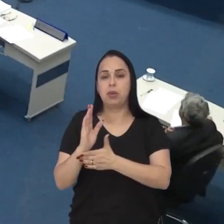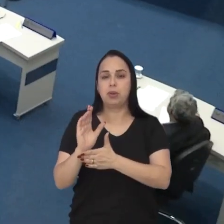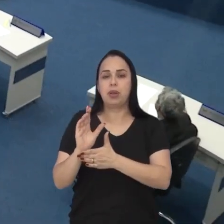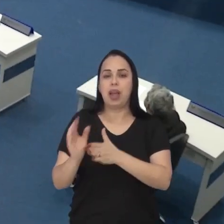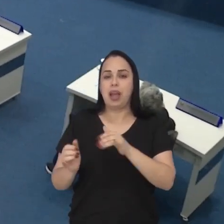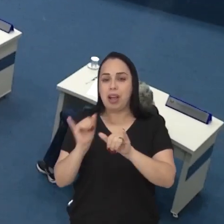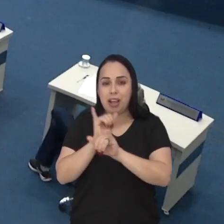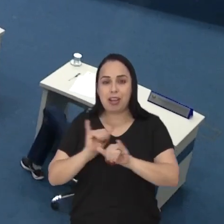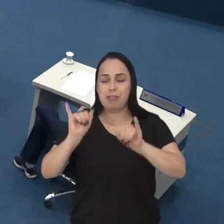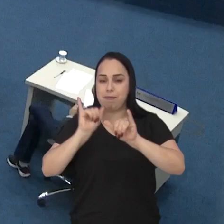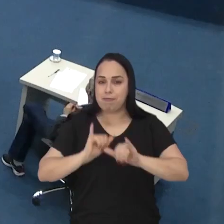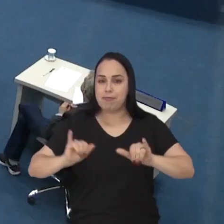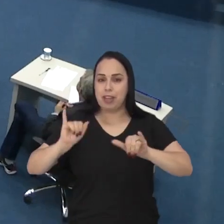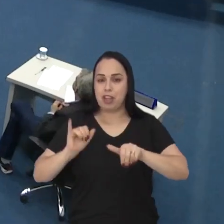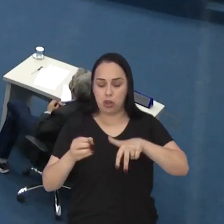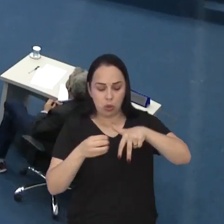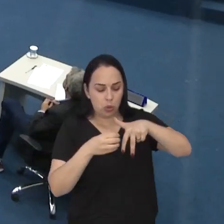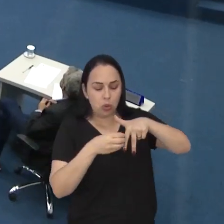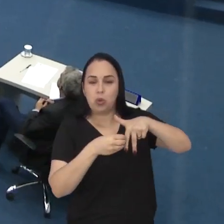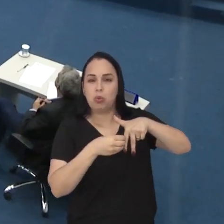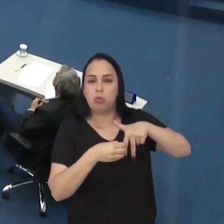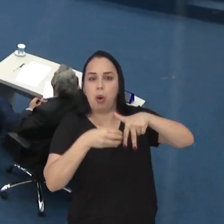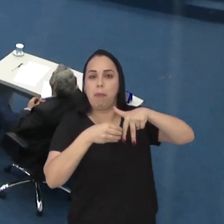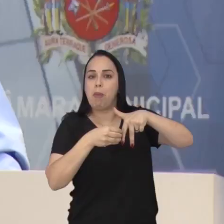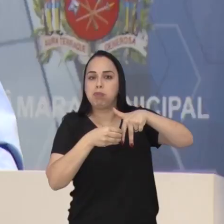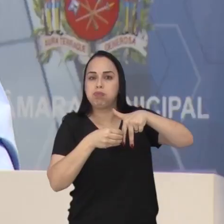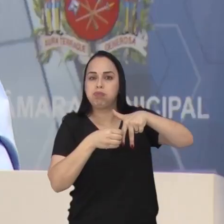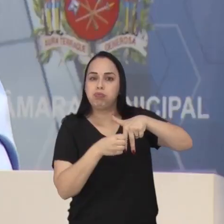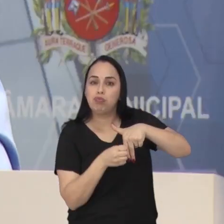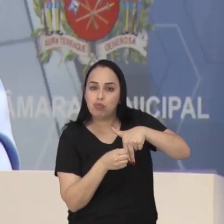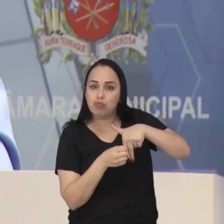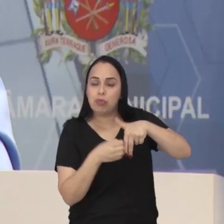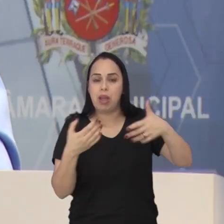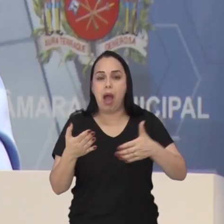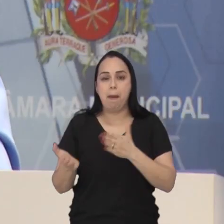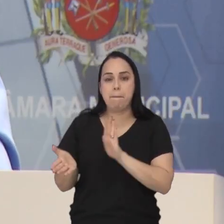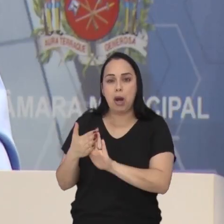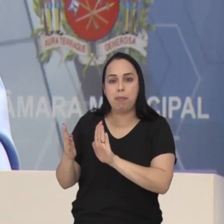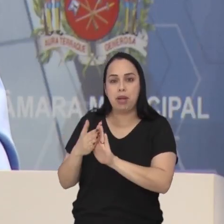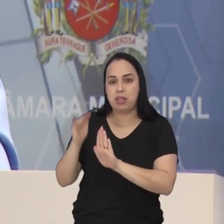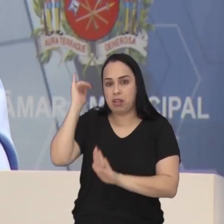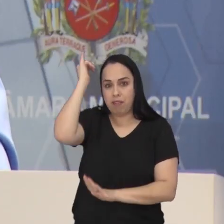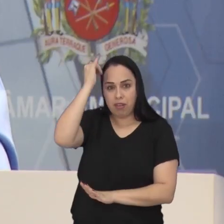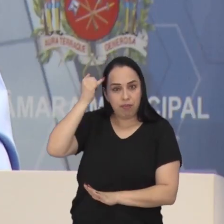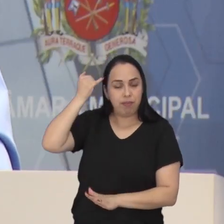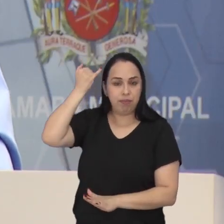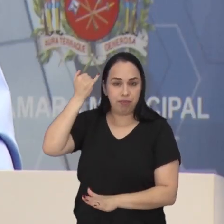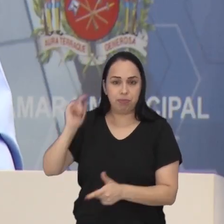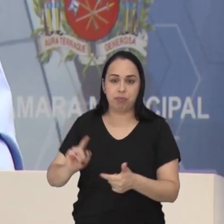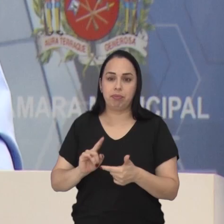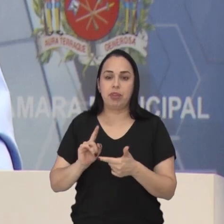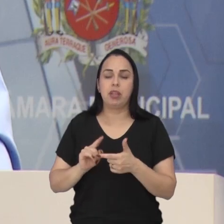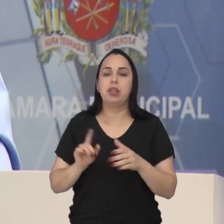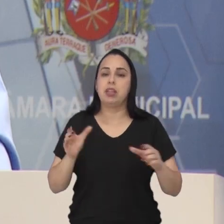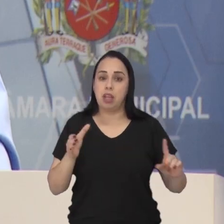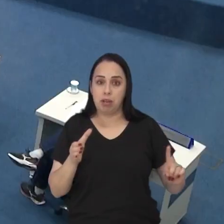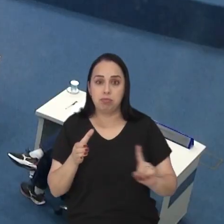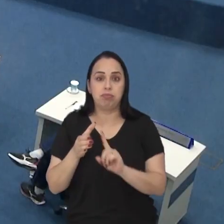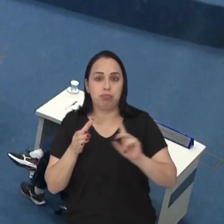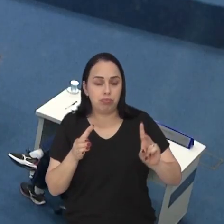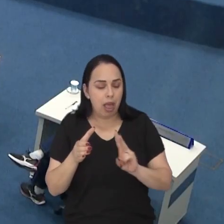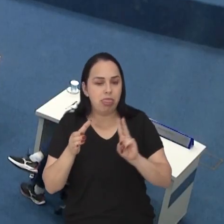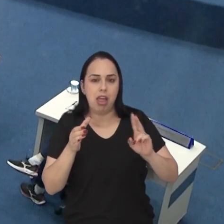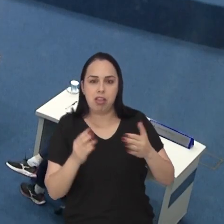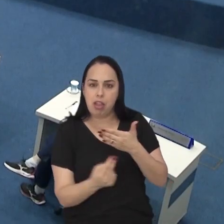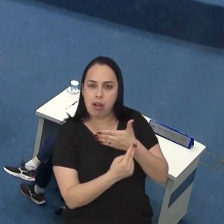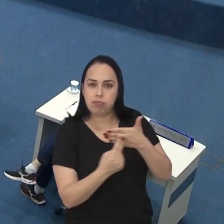na Câmara cria o programa Trombose Zero. A proposta é de autoria do vereador Dr. José Cláudio, com